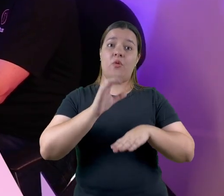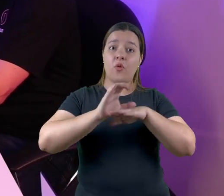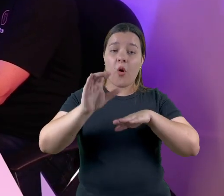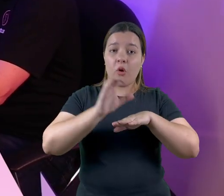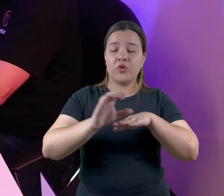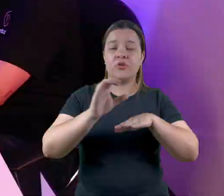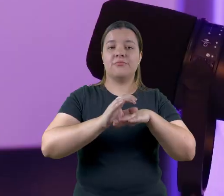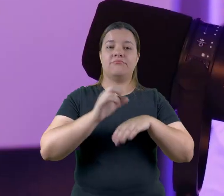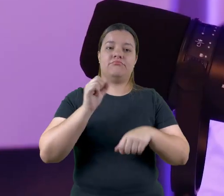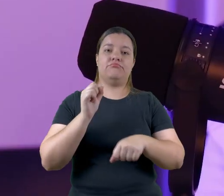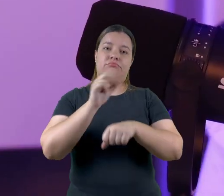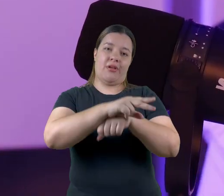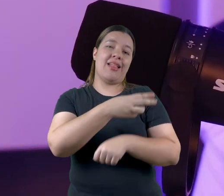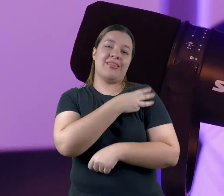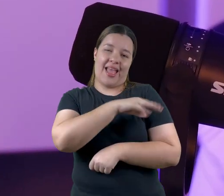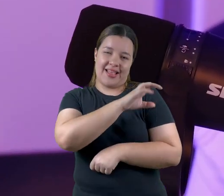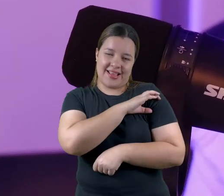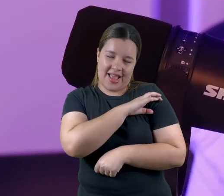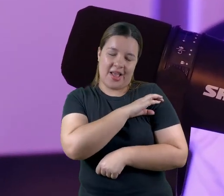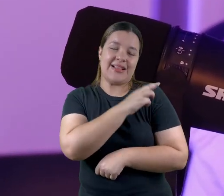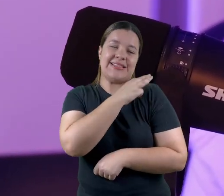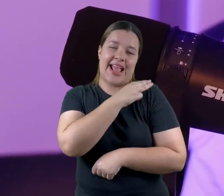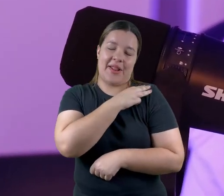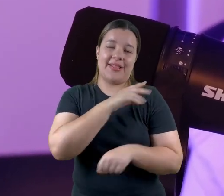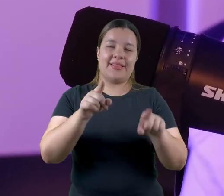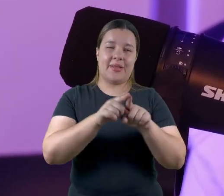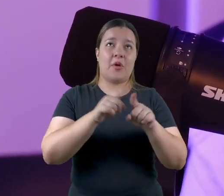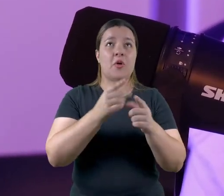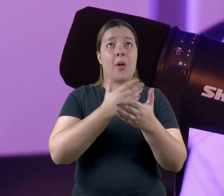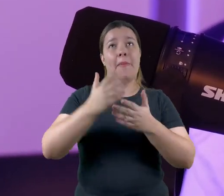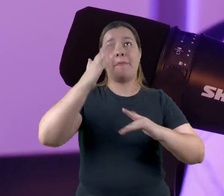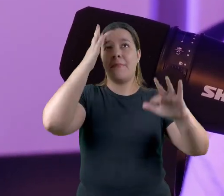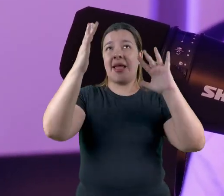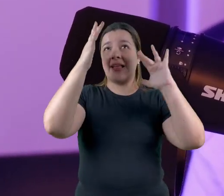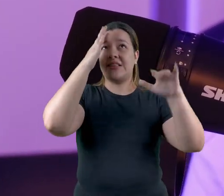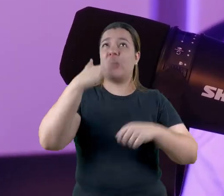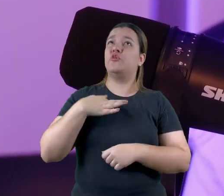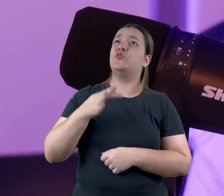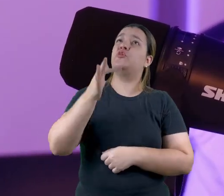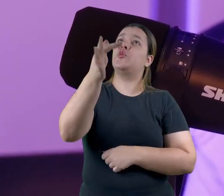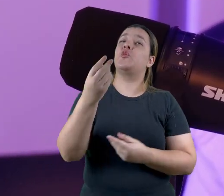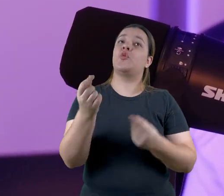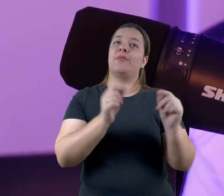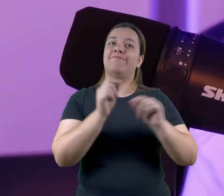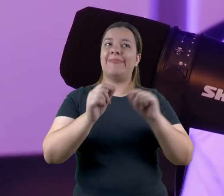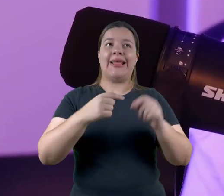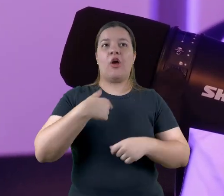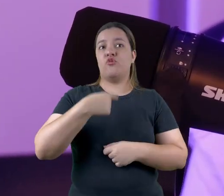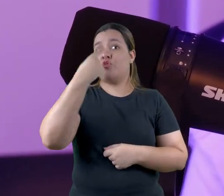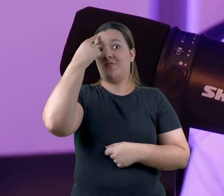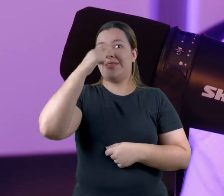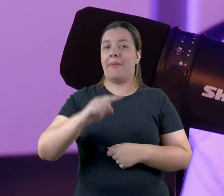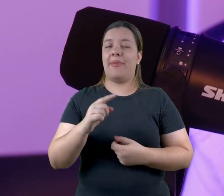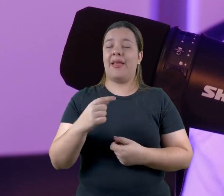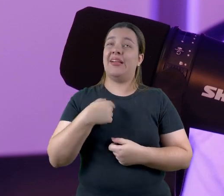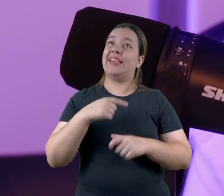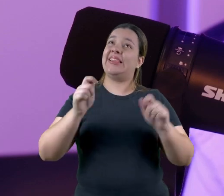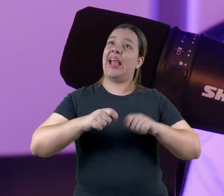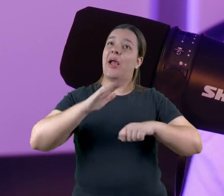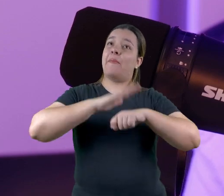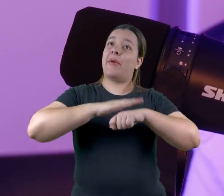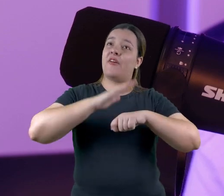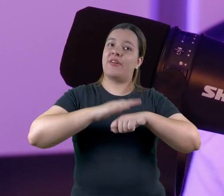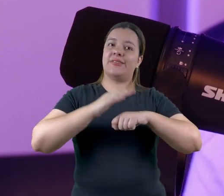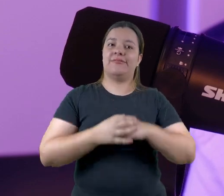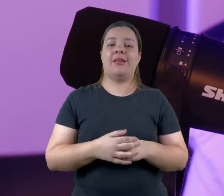iniciou já logo na entrada de Ensino Médio que a gente já começa a pensar né O que a gente vai seguir Eu ainda não tinha muita ideia do que do